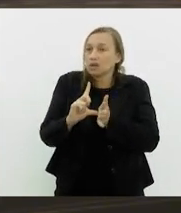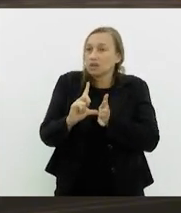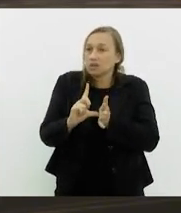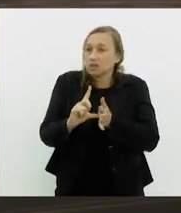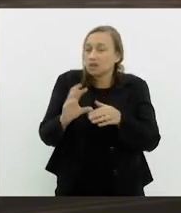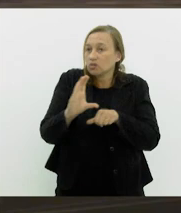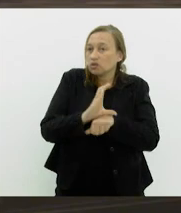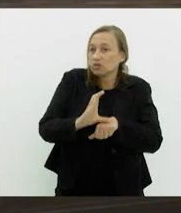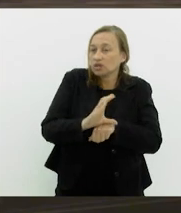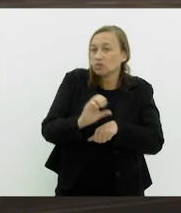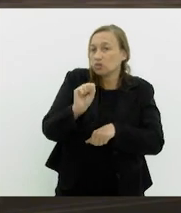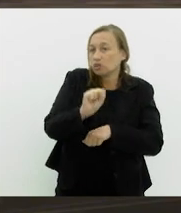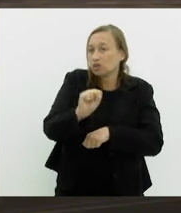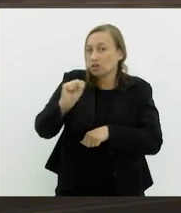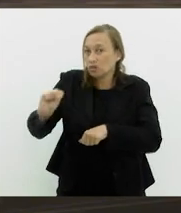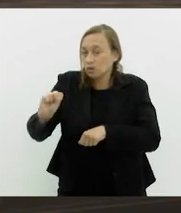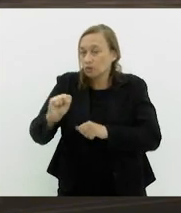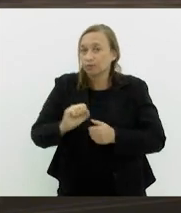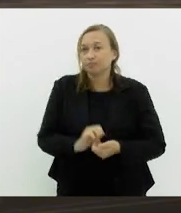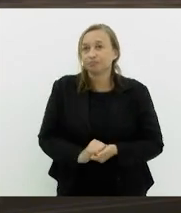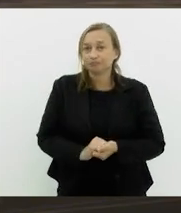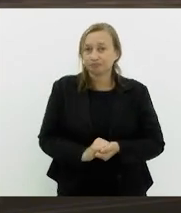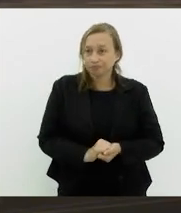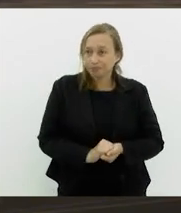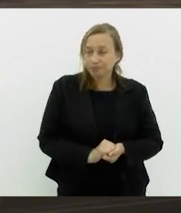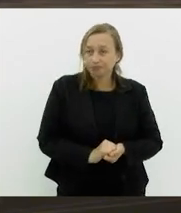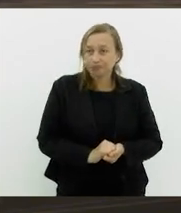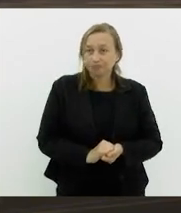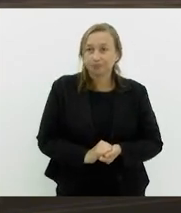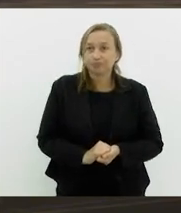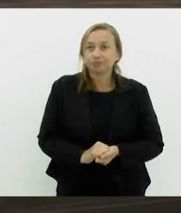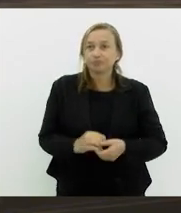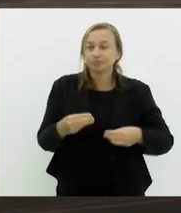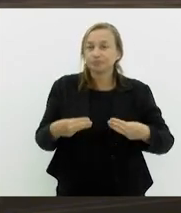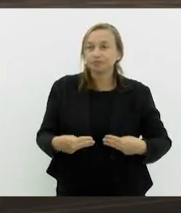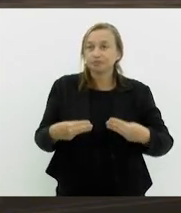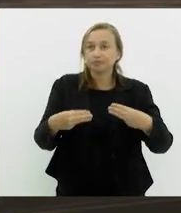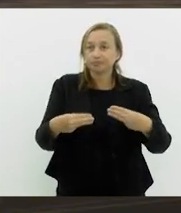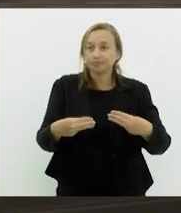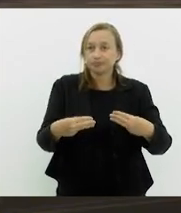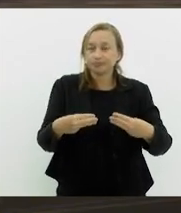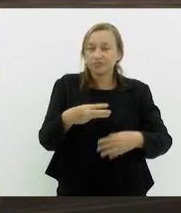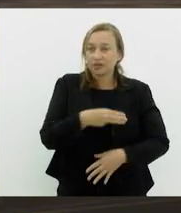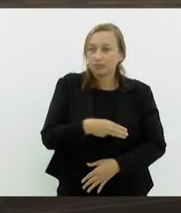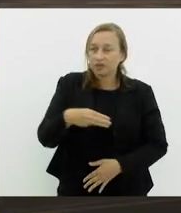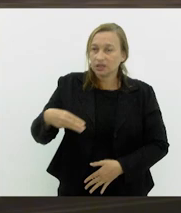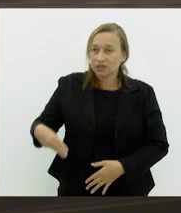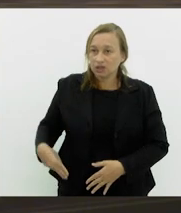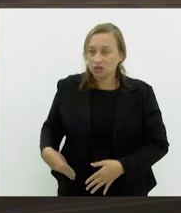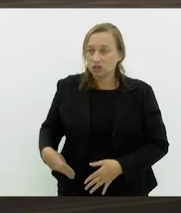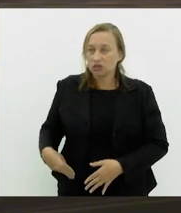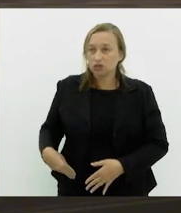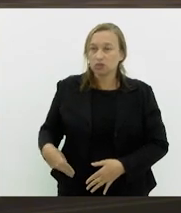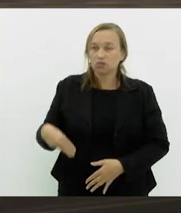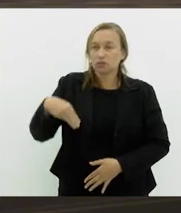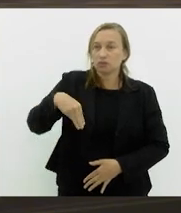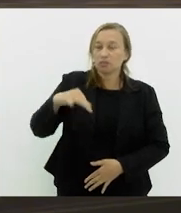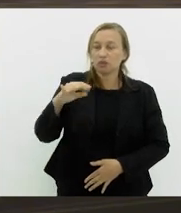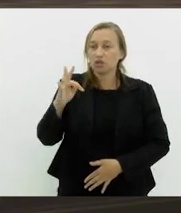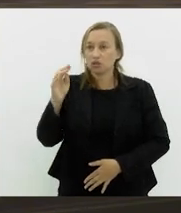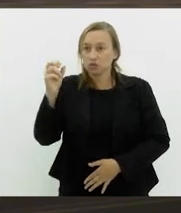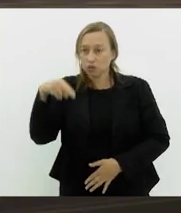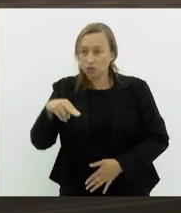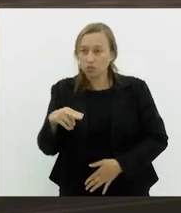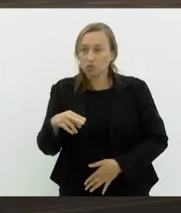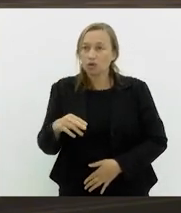88, e o saudoso ministro Vitor Nunes Leal, naquela oportunidade, quando o Poder Executivo